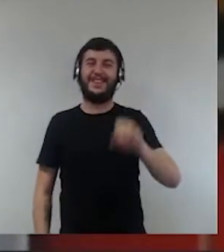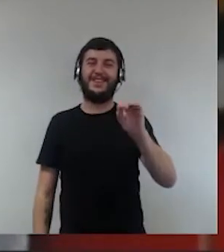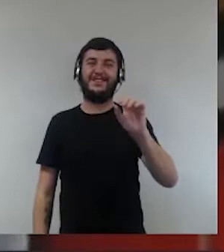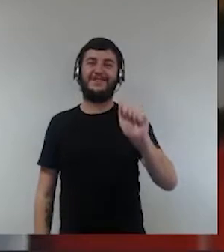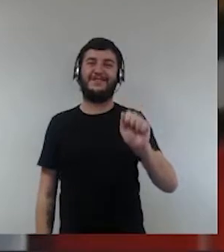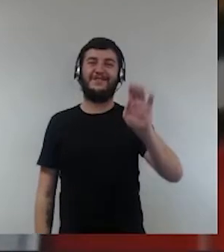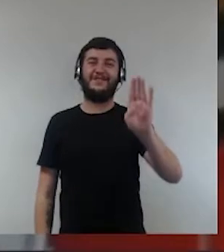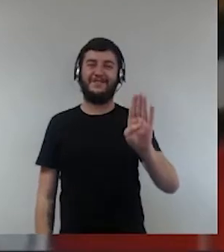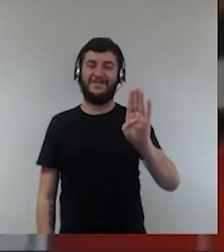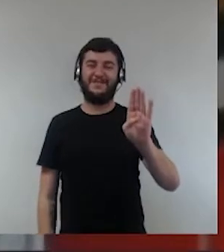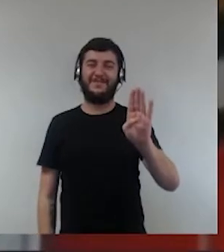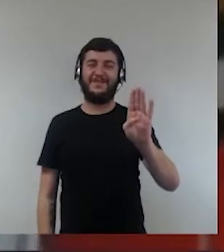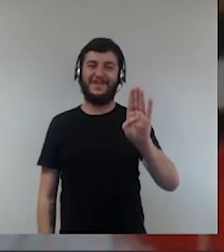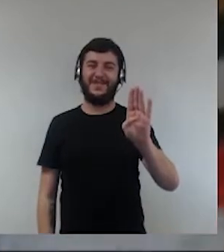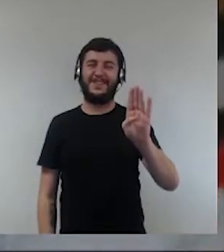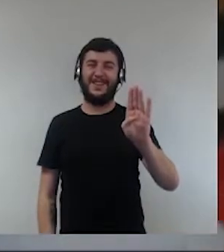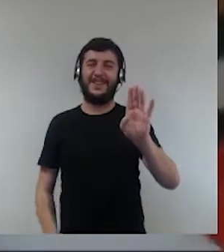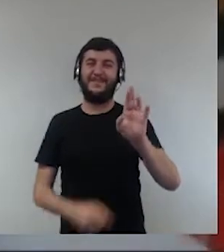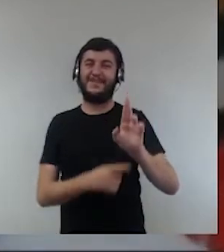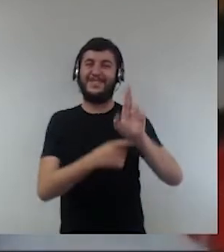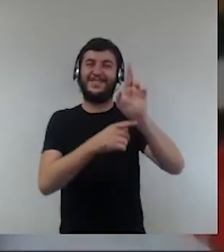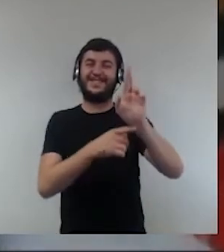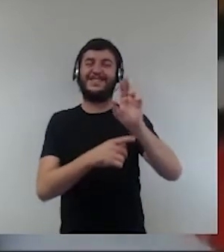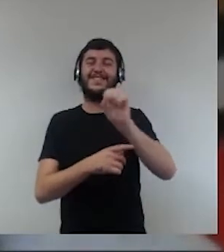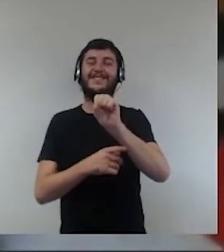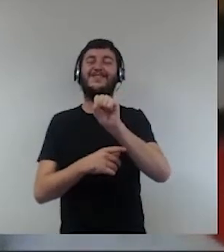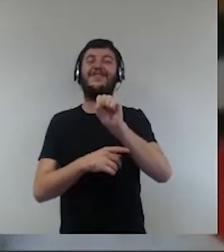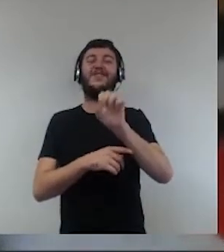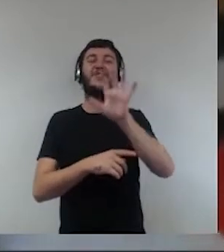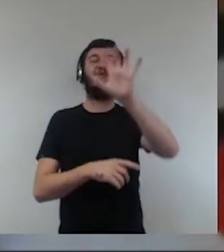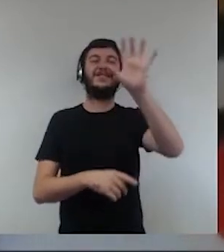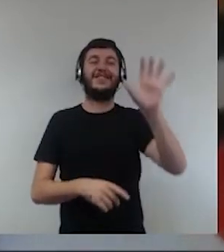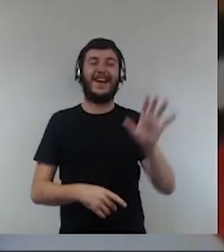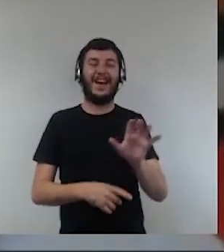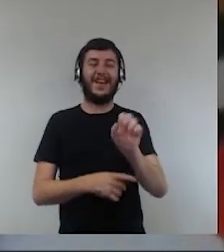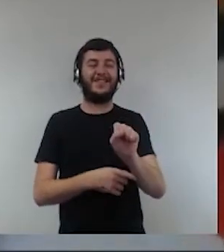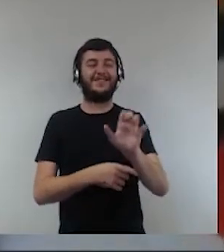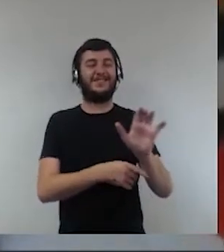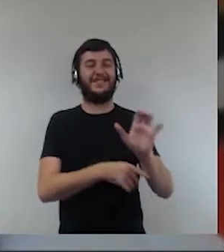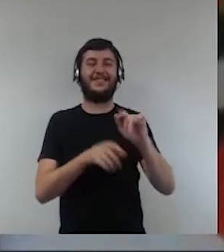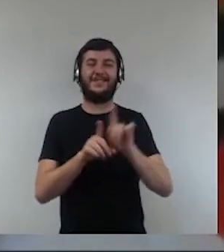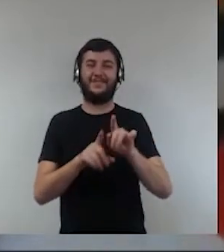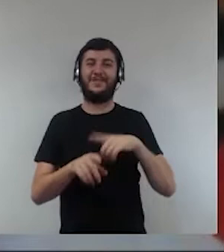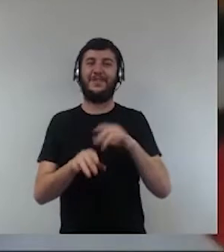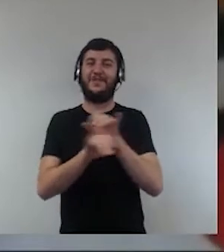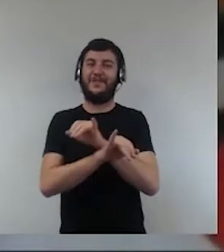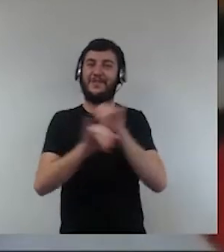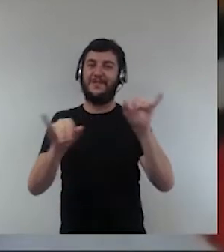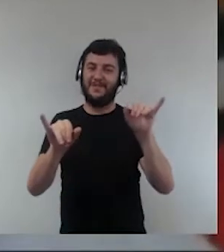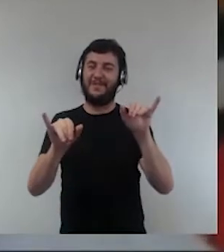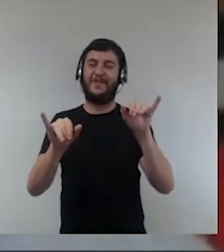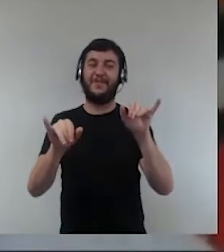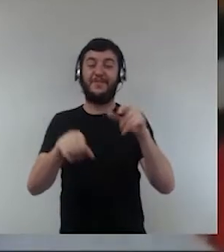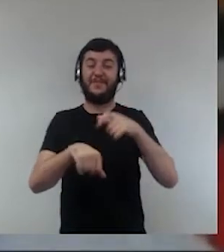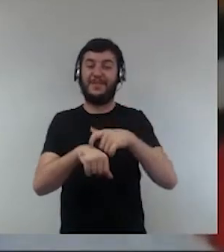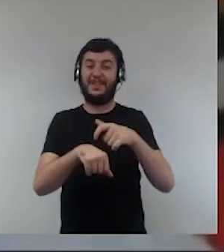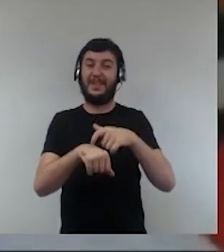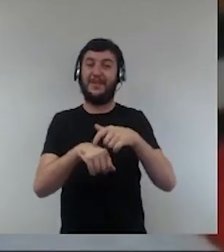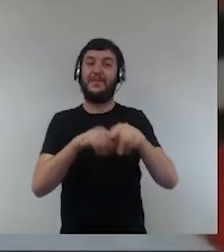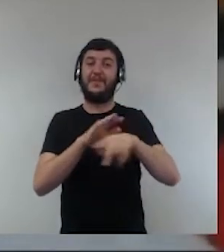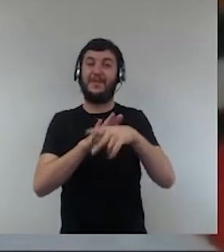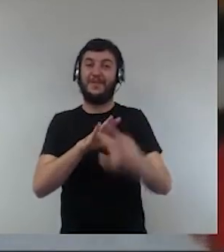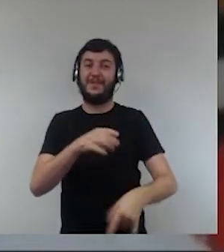Brasil por Santa Catarina, conselheiro federal, e informo a todos que o tempo de duração desse painel é